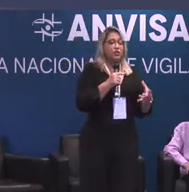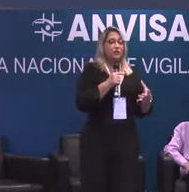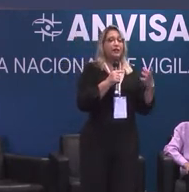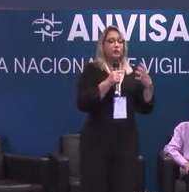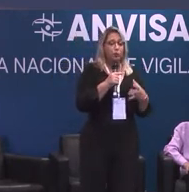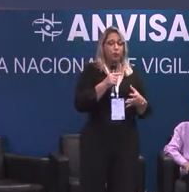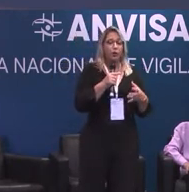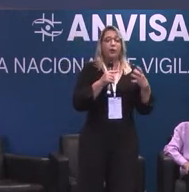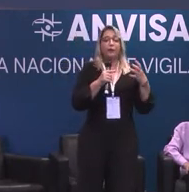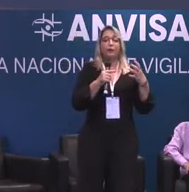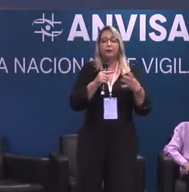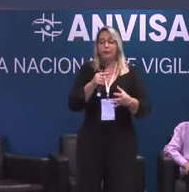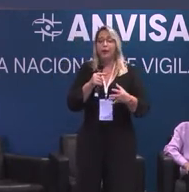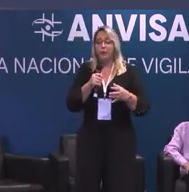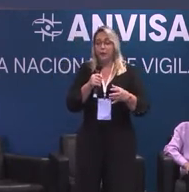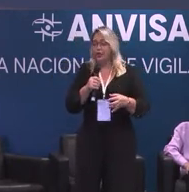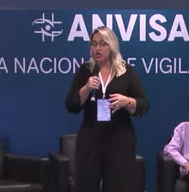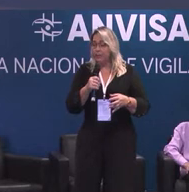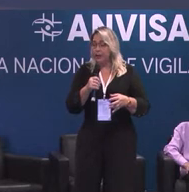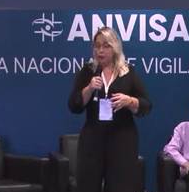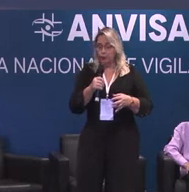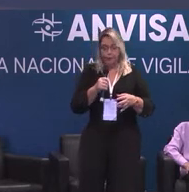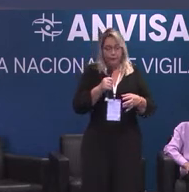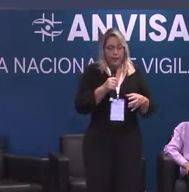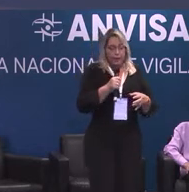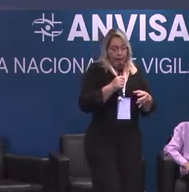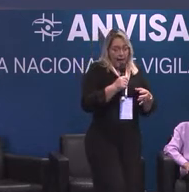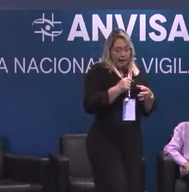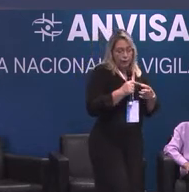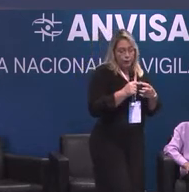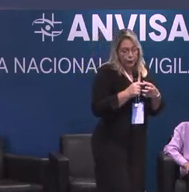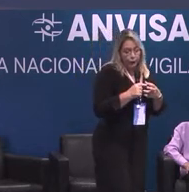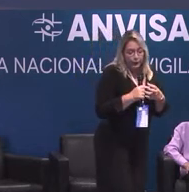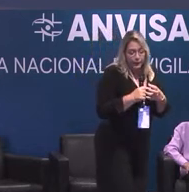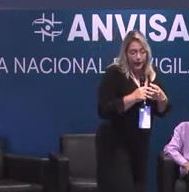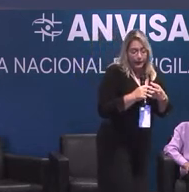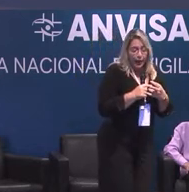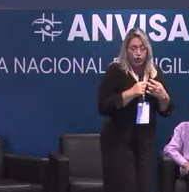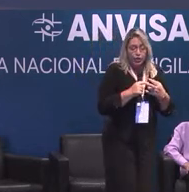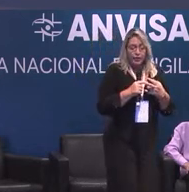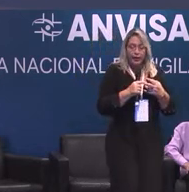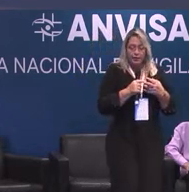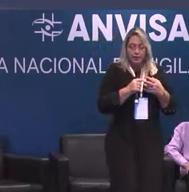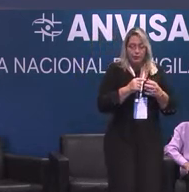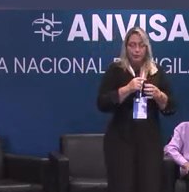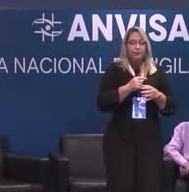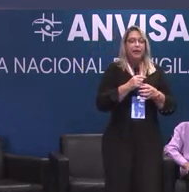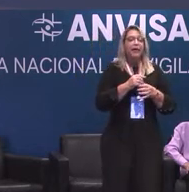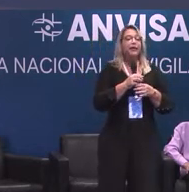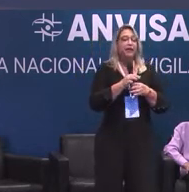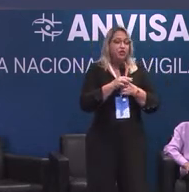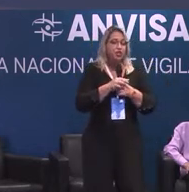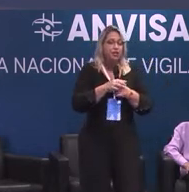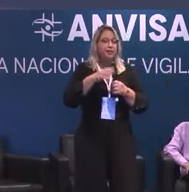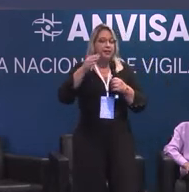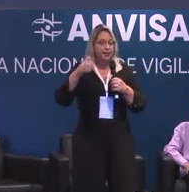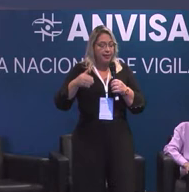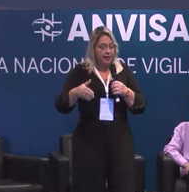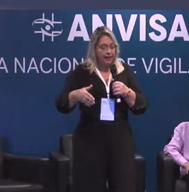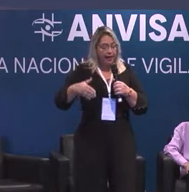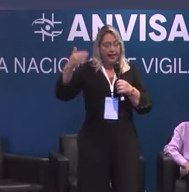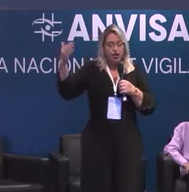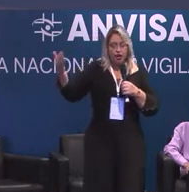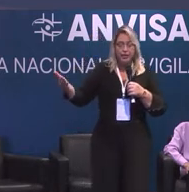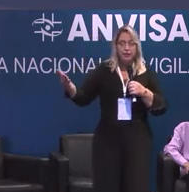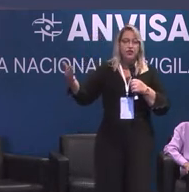gente tratou também o planejamento. Não dispunham de meios de integração entre a vigilância sanitária e